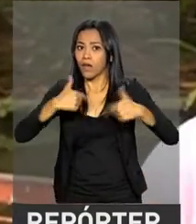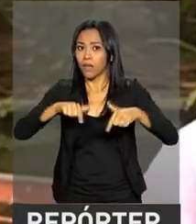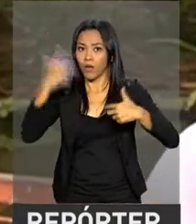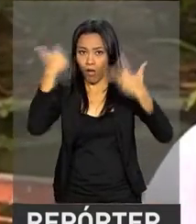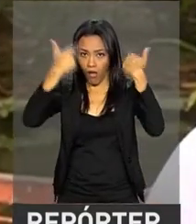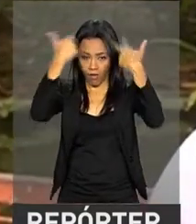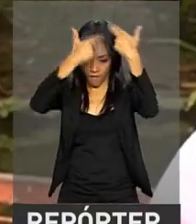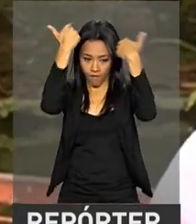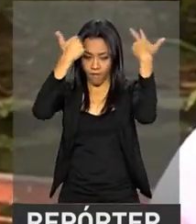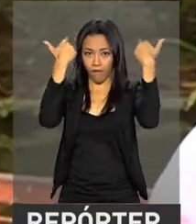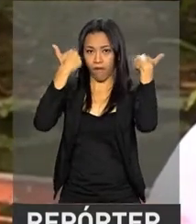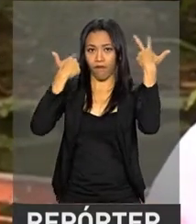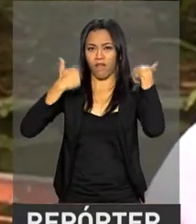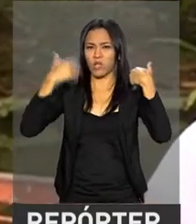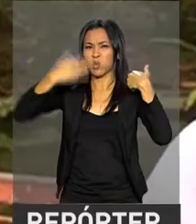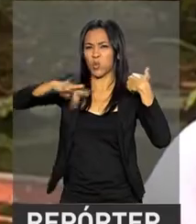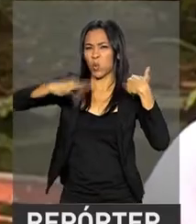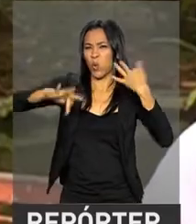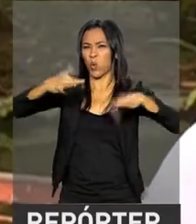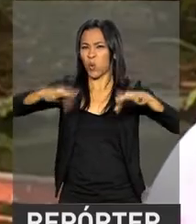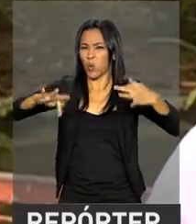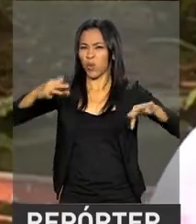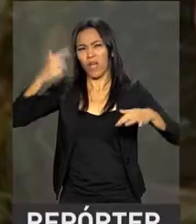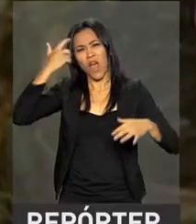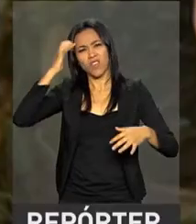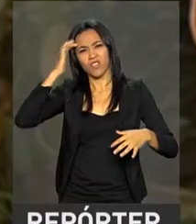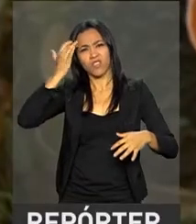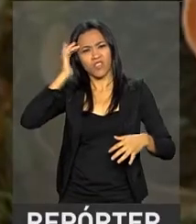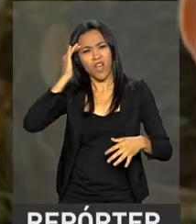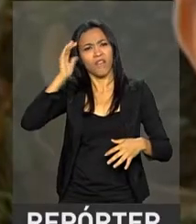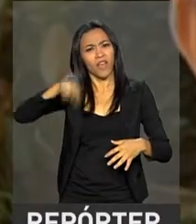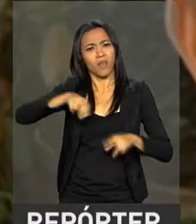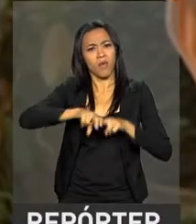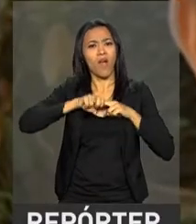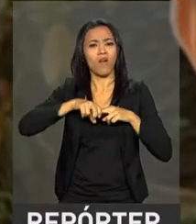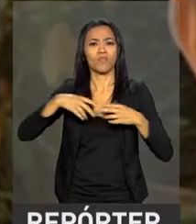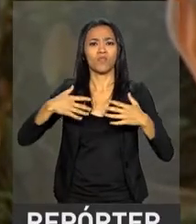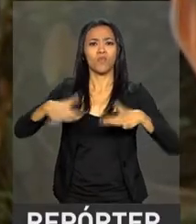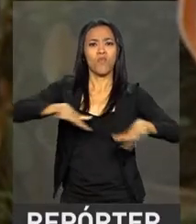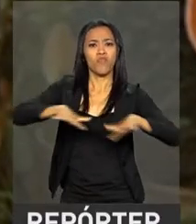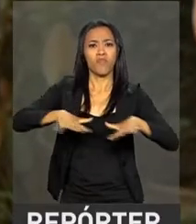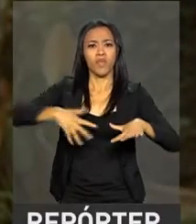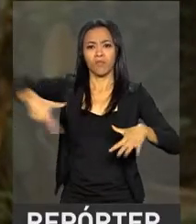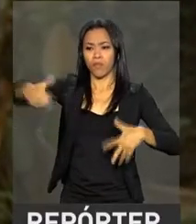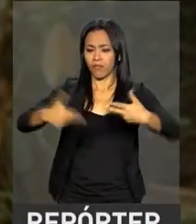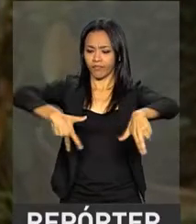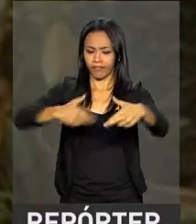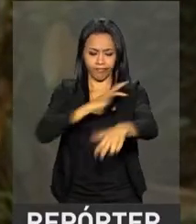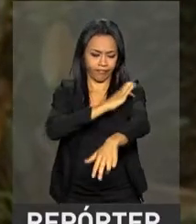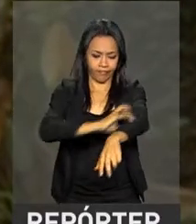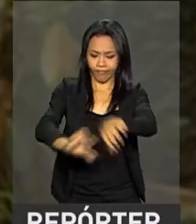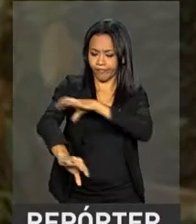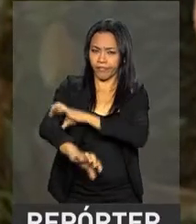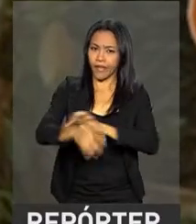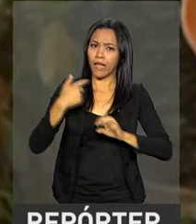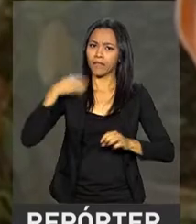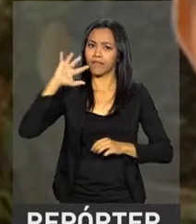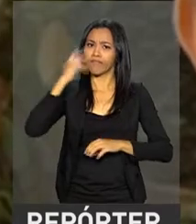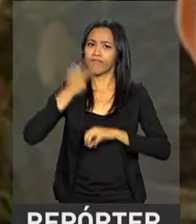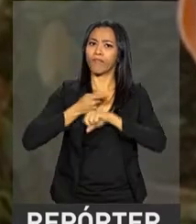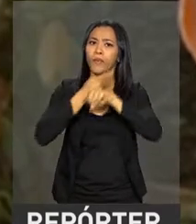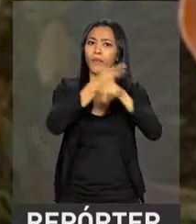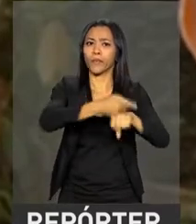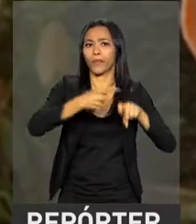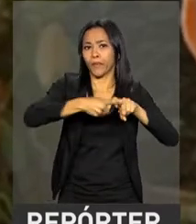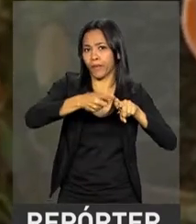por causa de dores que ela relacionava os movimentos repetitivos exigidos pela profissão ela consultou um médico no